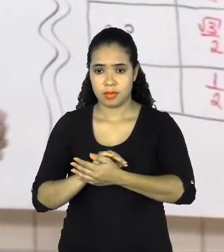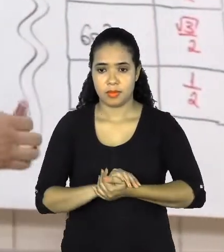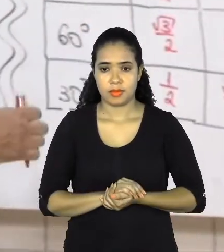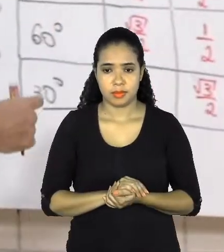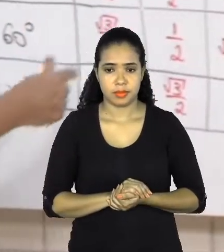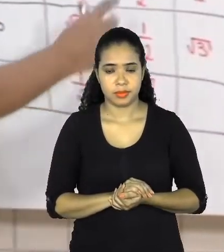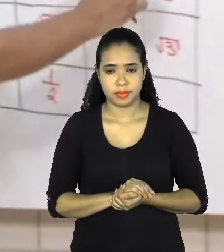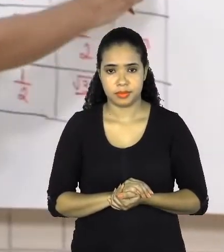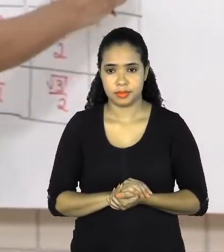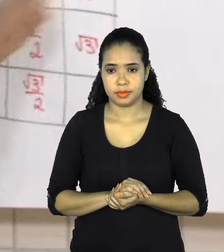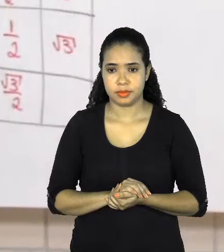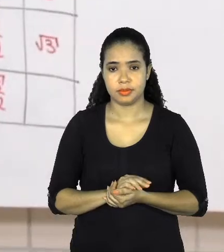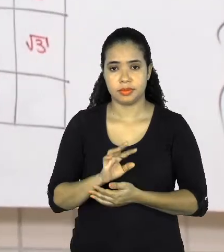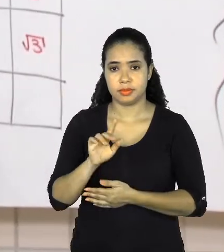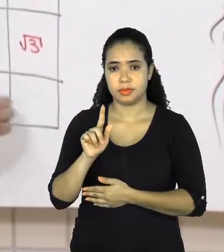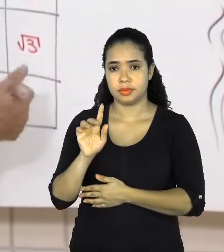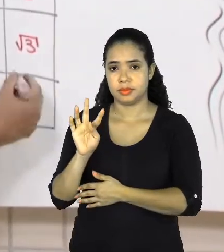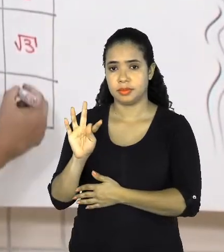tangente de 30,